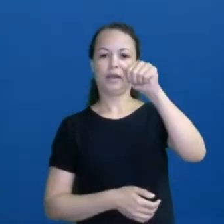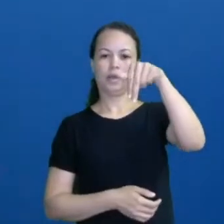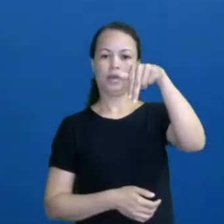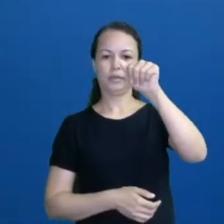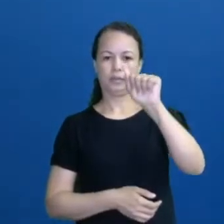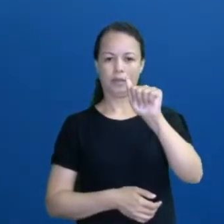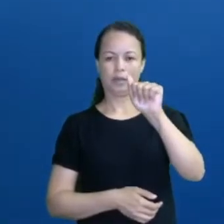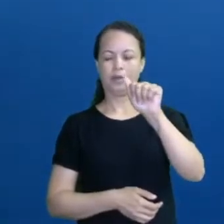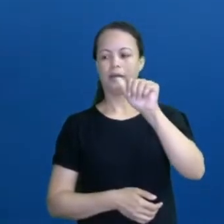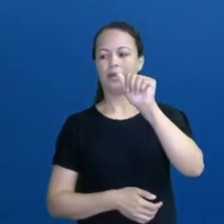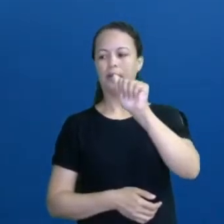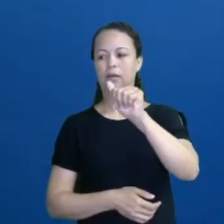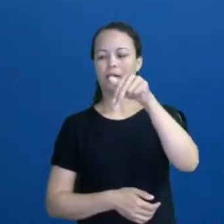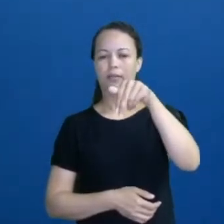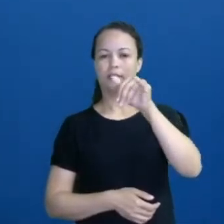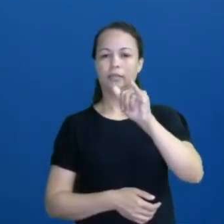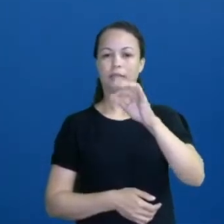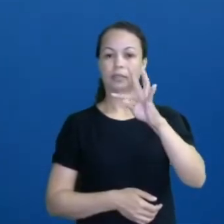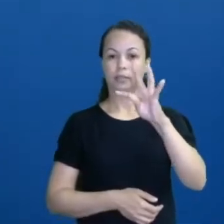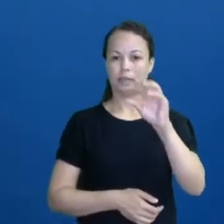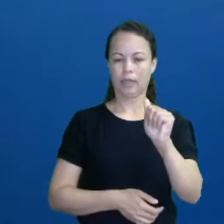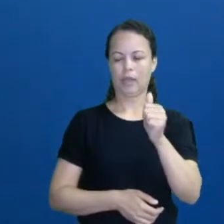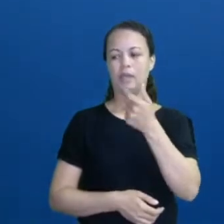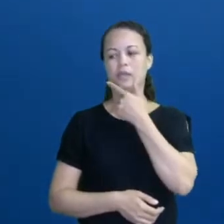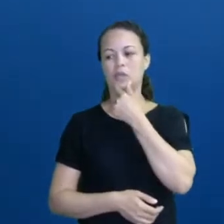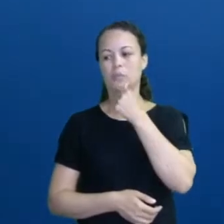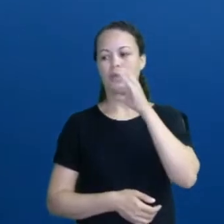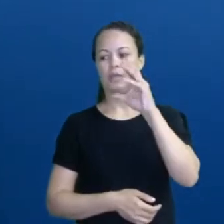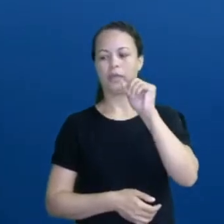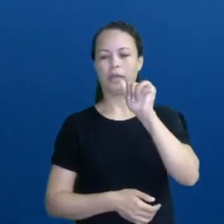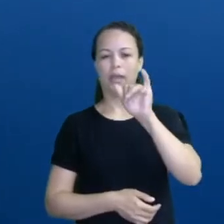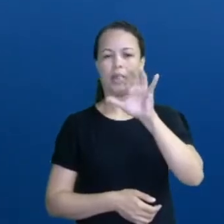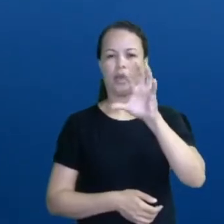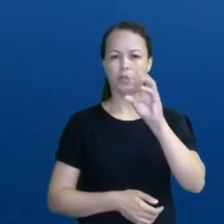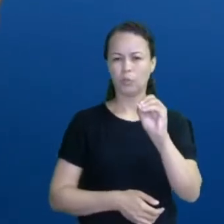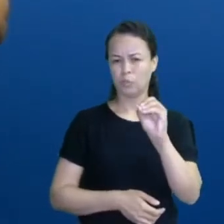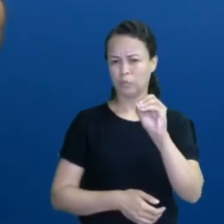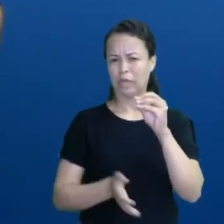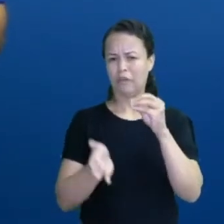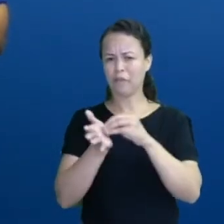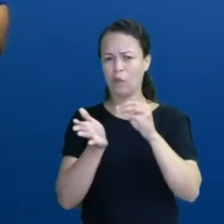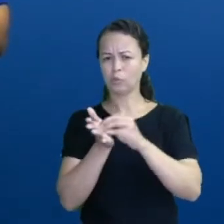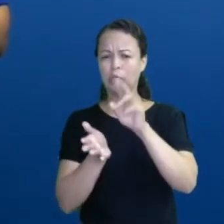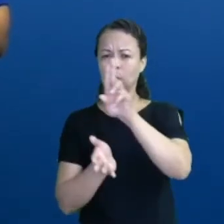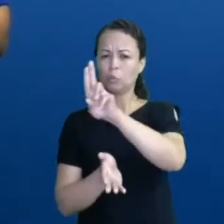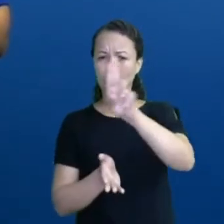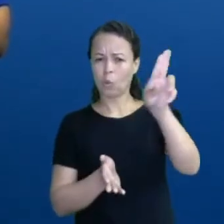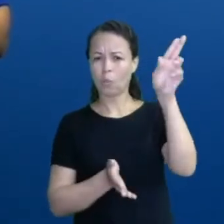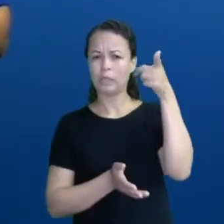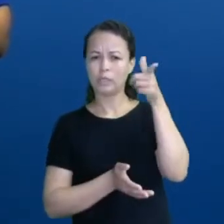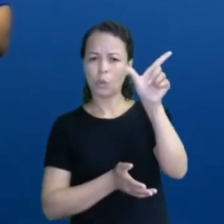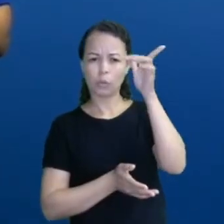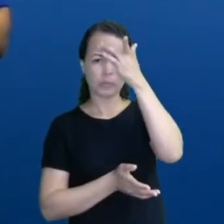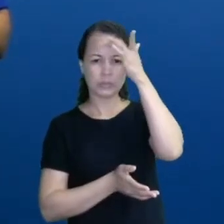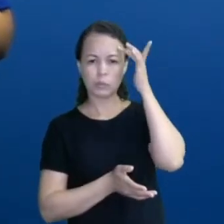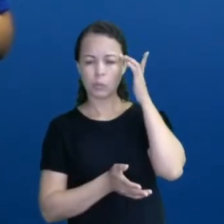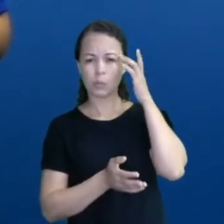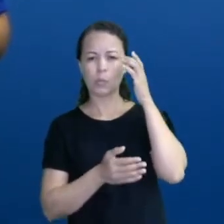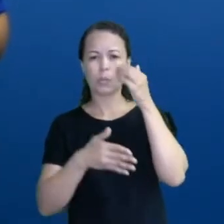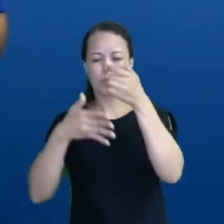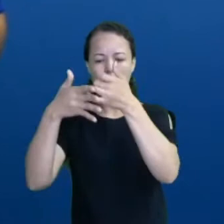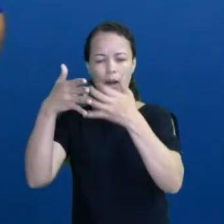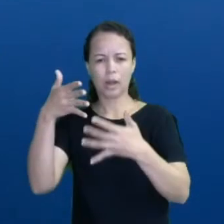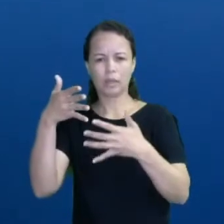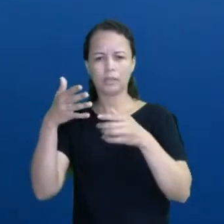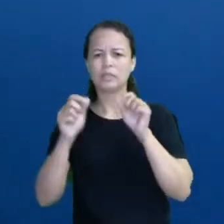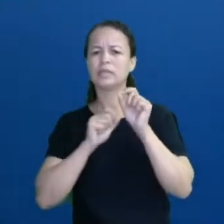Anita e o Caio. Tá faltando o nome de um nessa lista de chamada. Quem